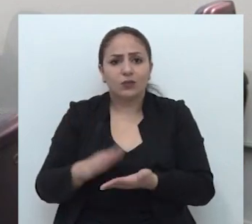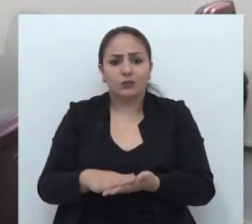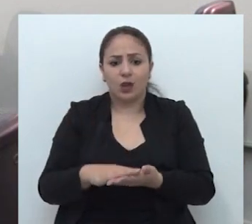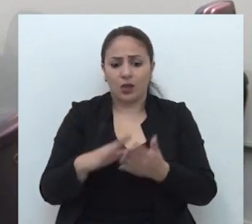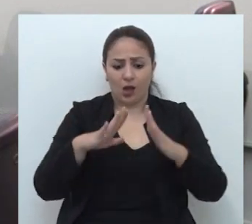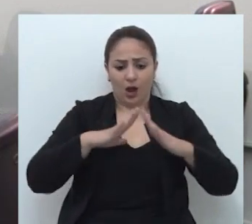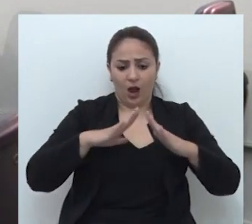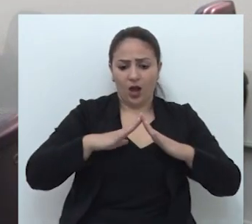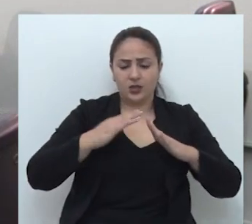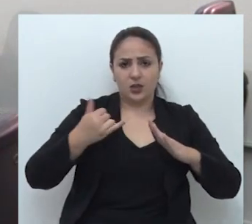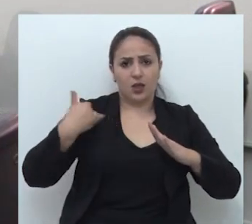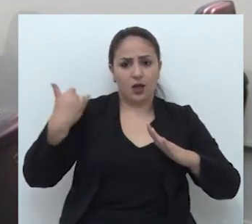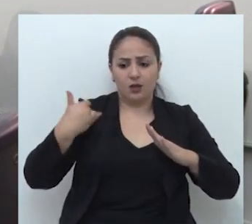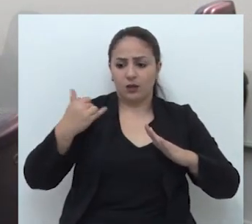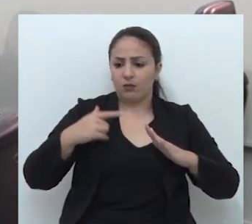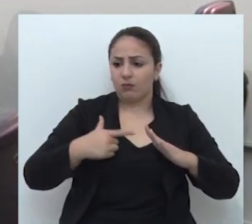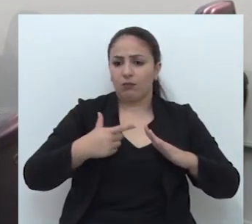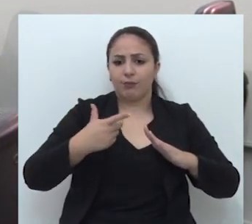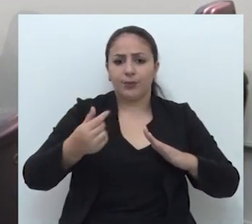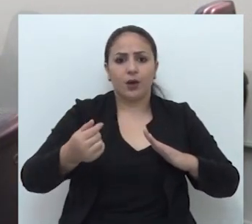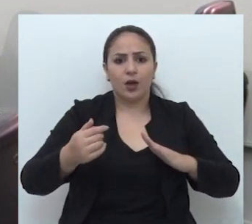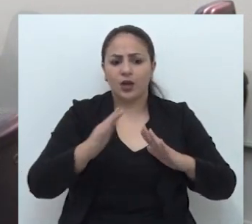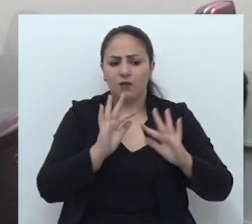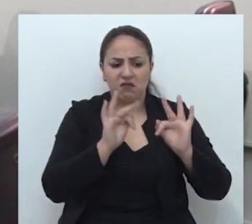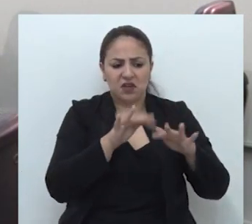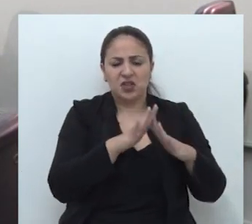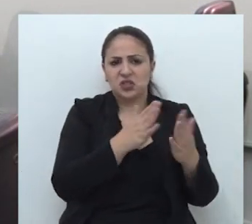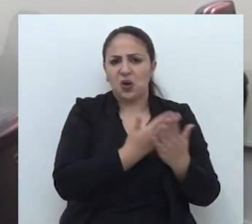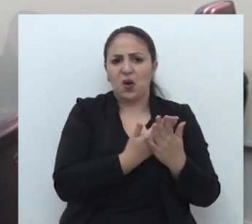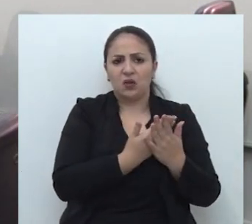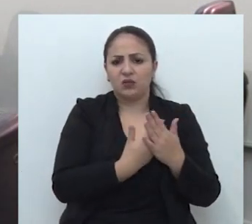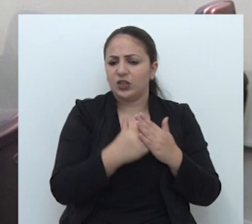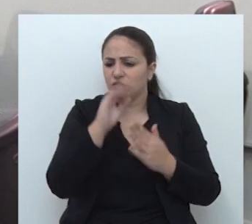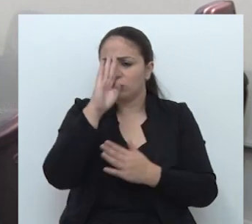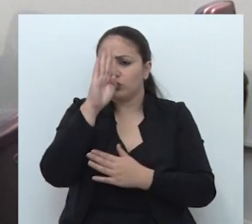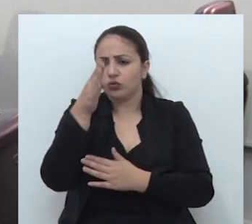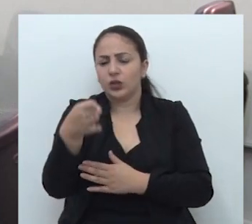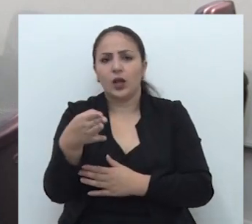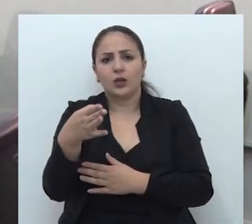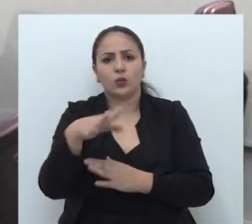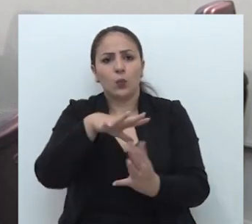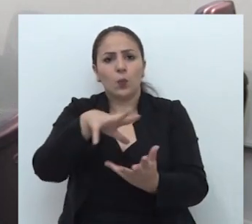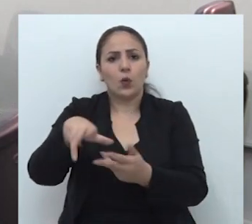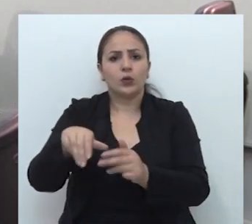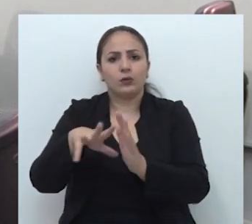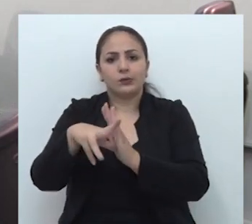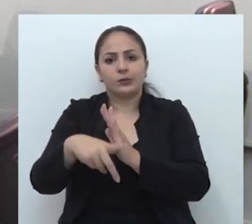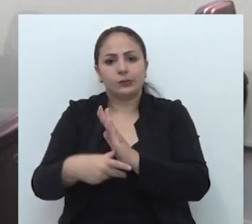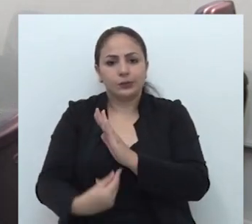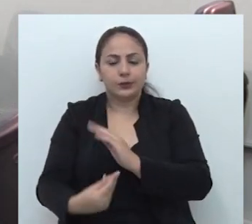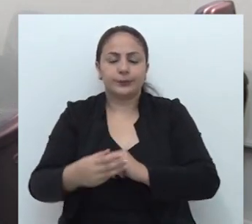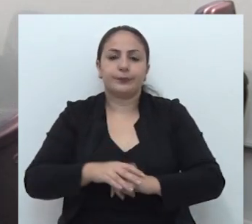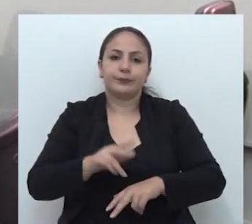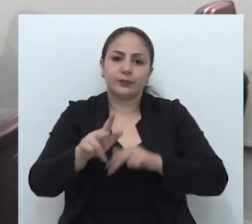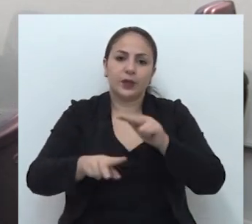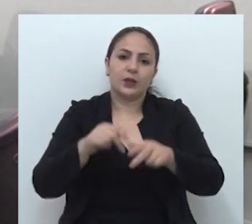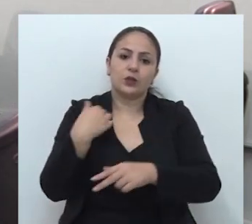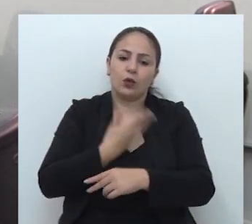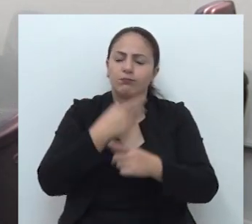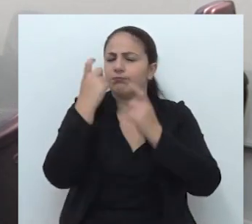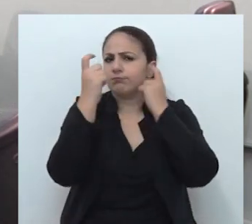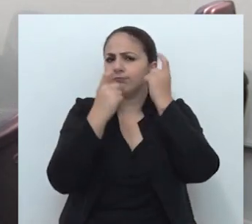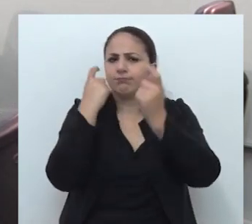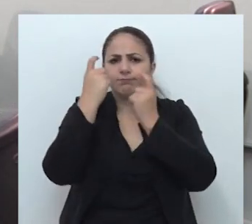saindo de casa nessa idade, estão saindo da escola, estão caindo diretamente no mundo do crime. Então, em 3 Passos, nós temos